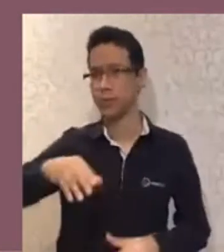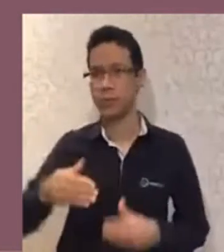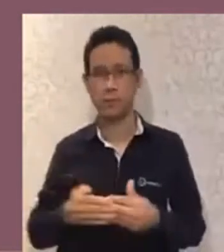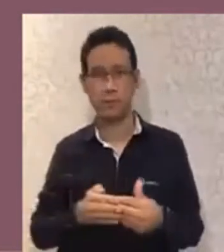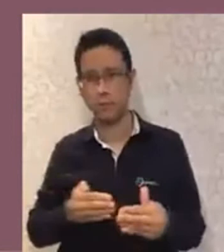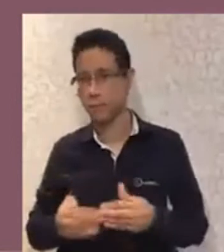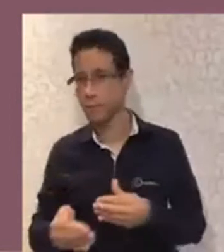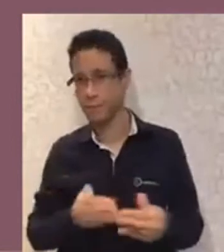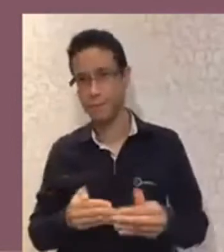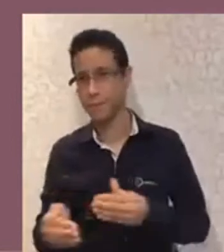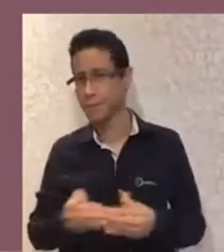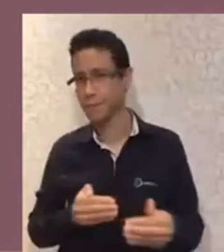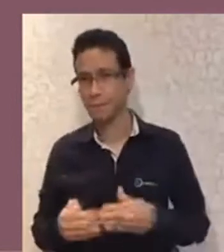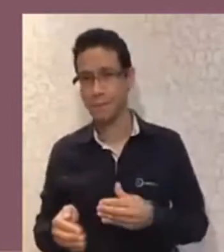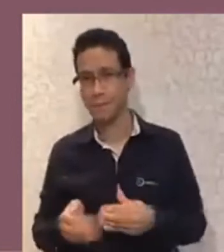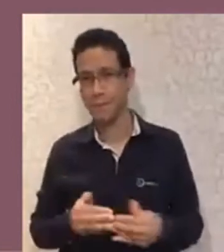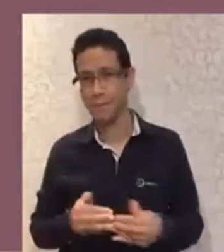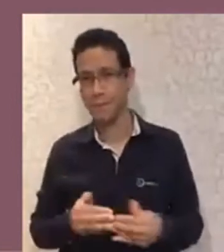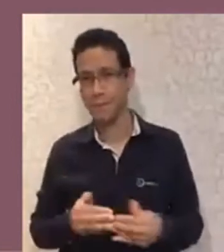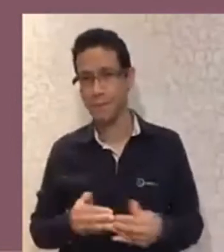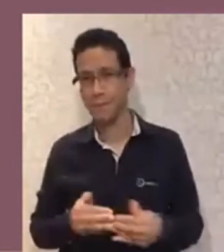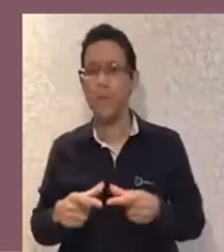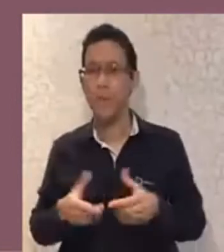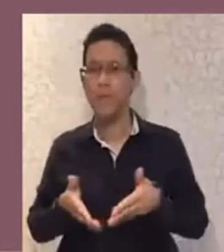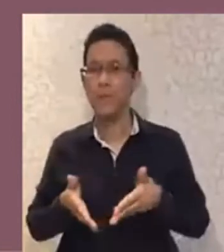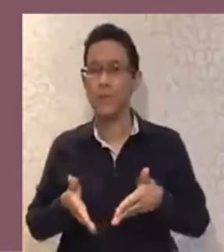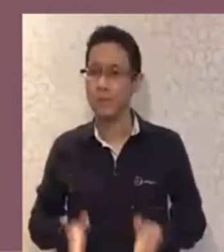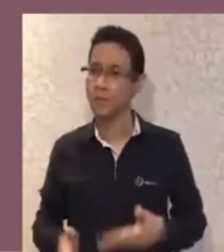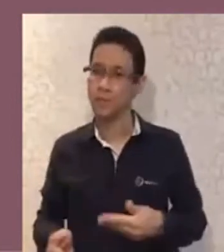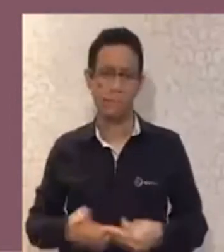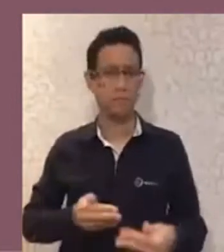da sua raiz étnico-racial,